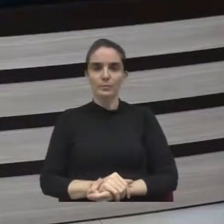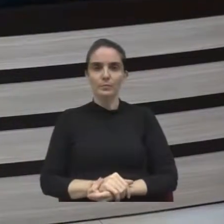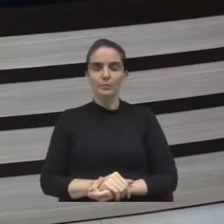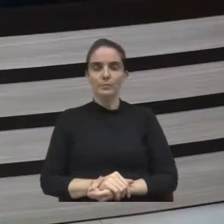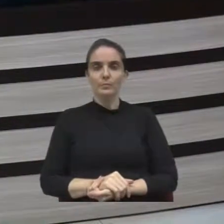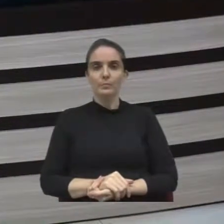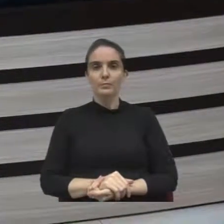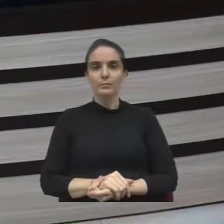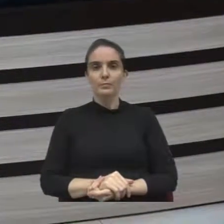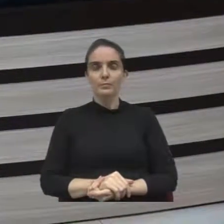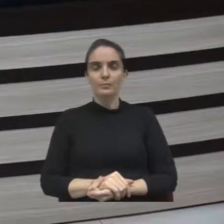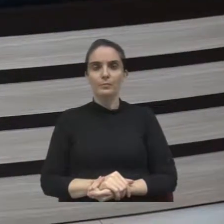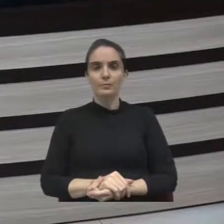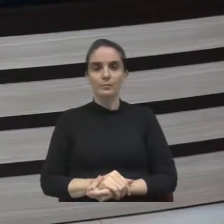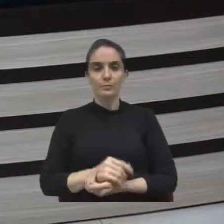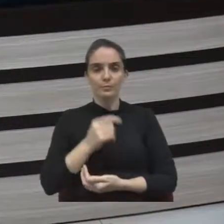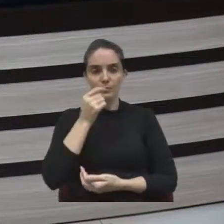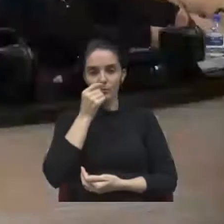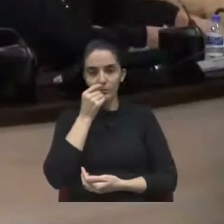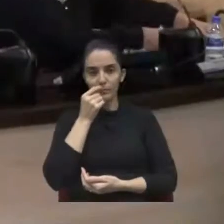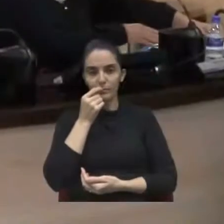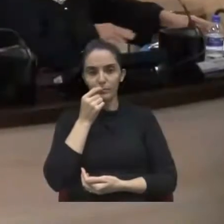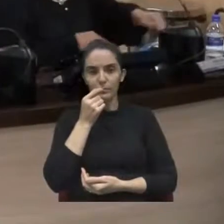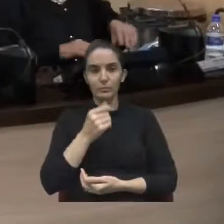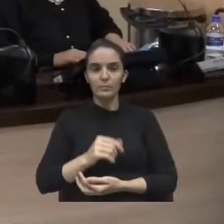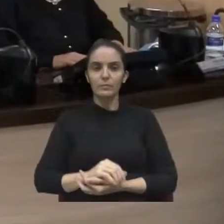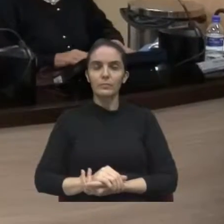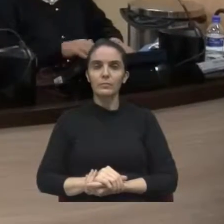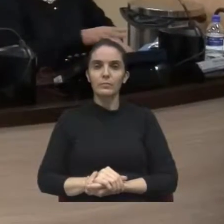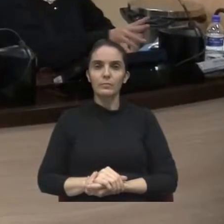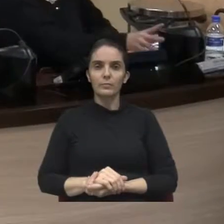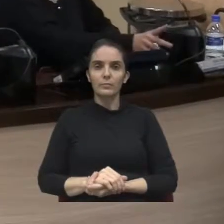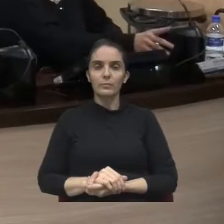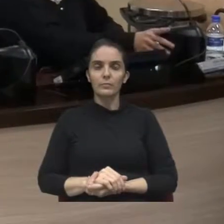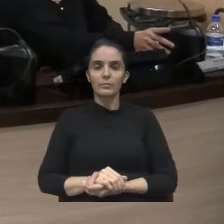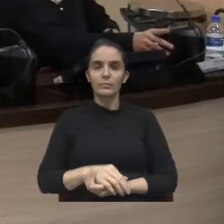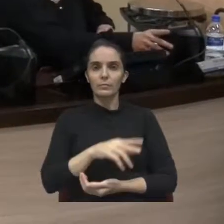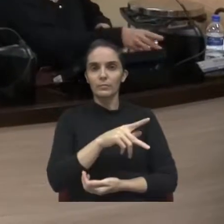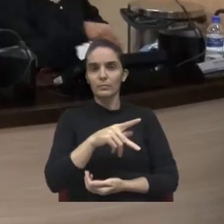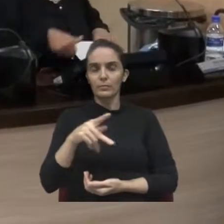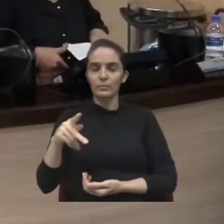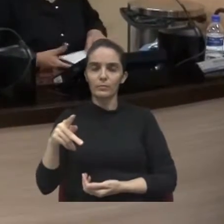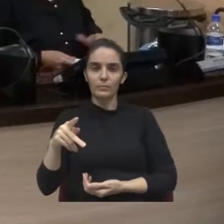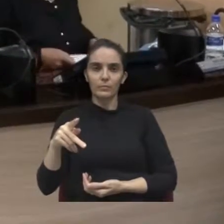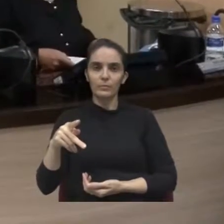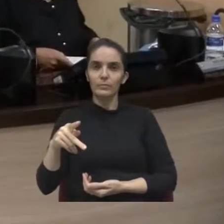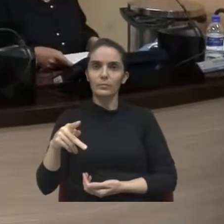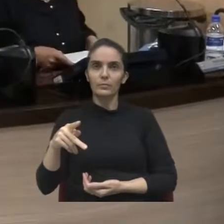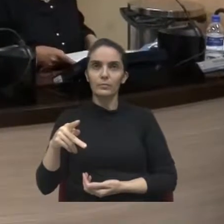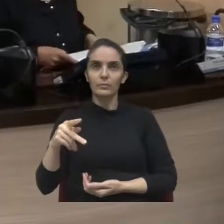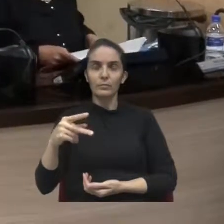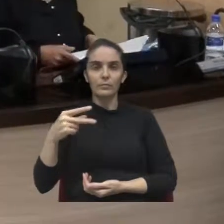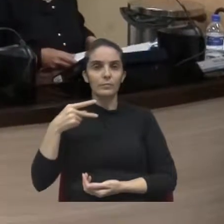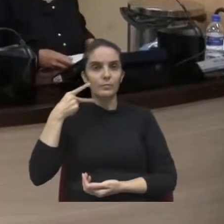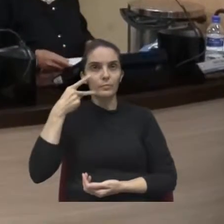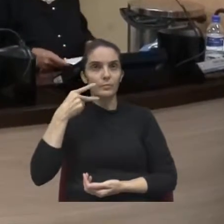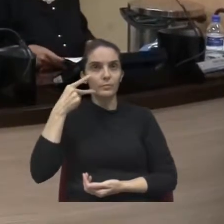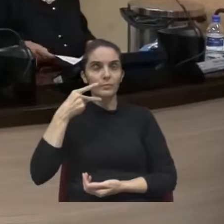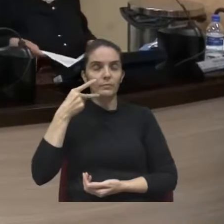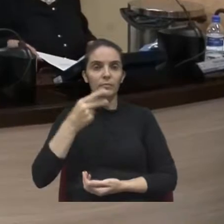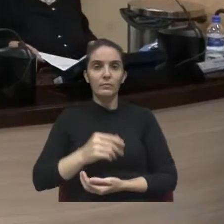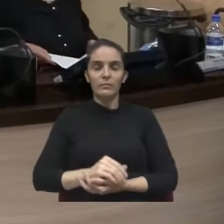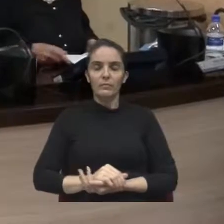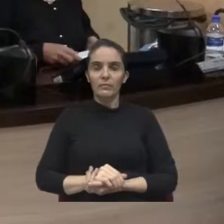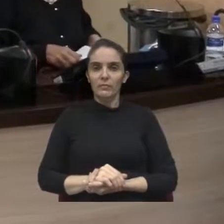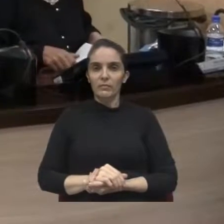Vereador Estevão Nogueira. Senhor presidente, nobres colegas, vereadores,